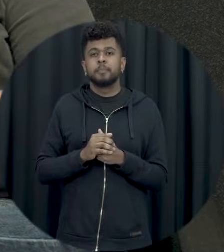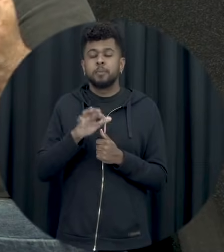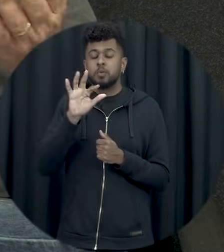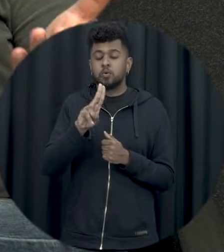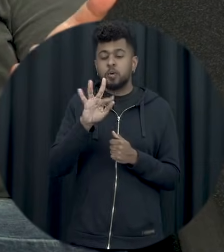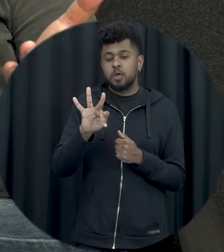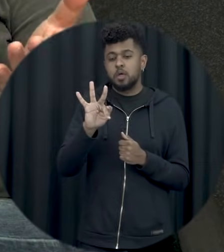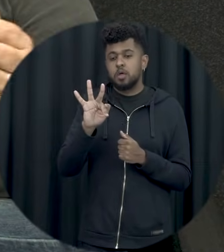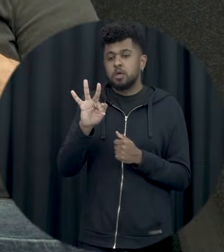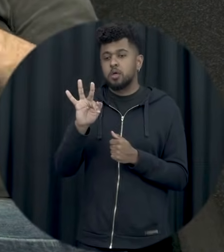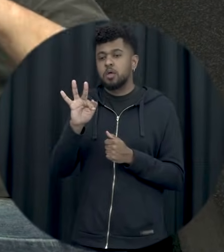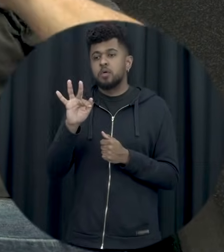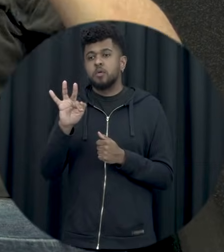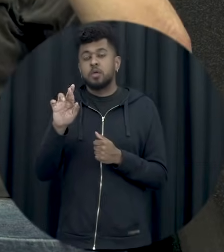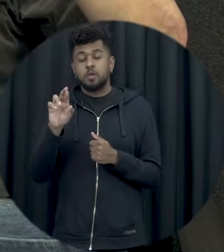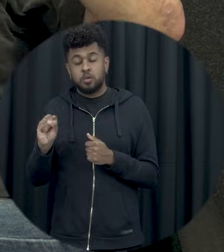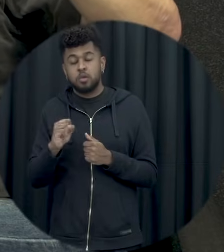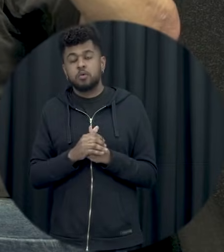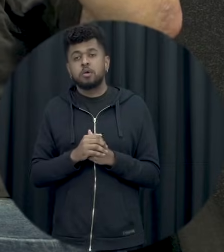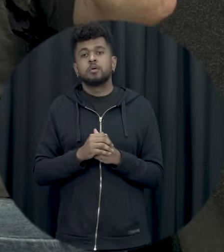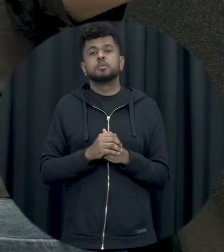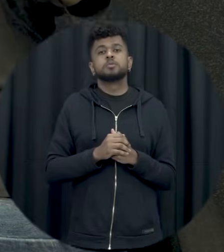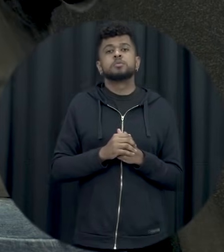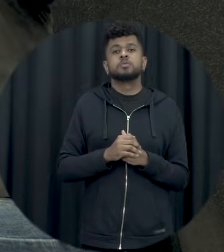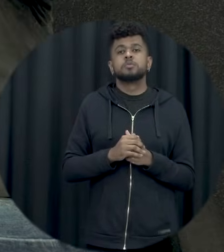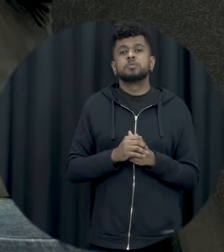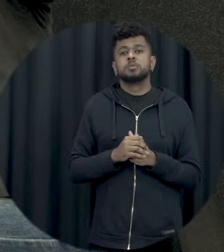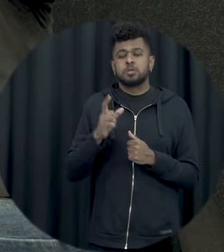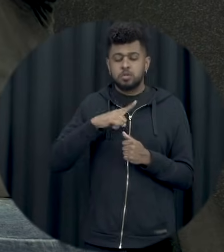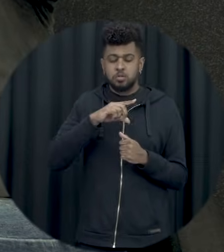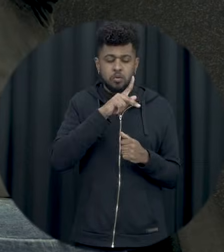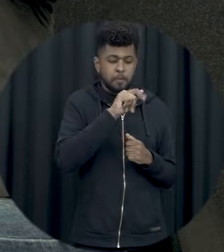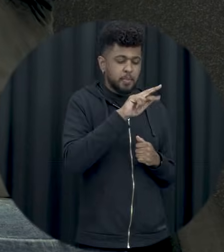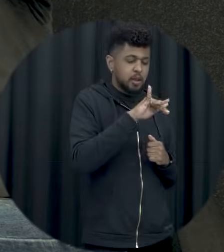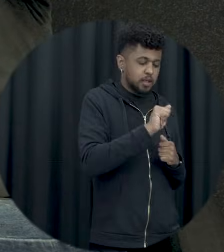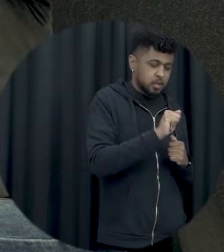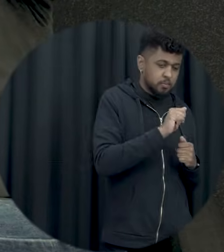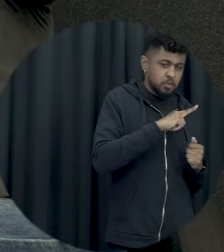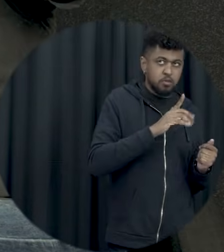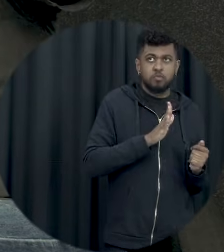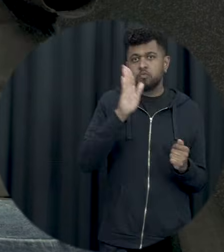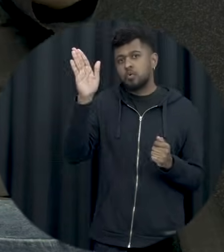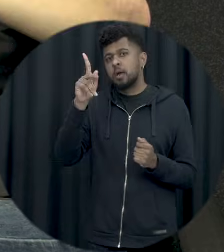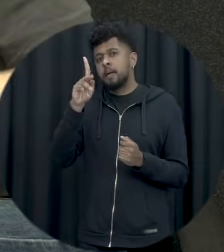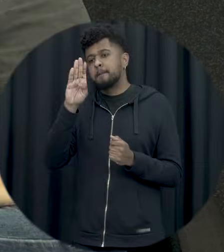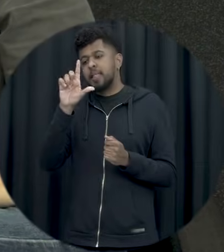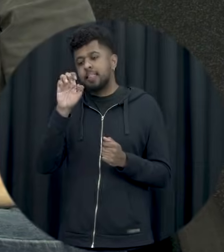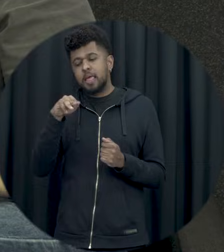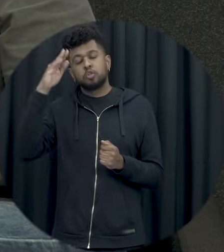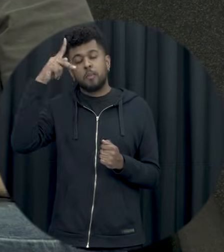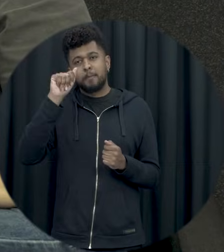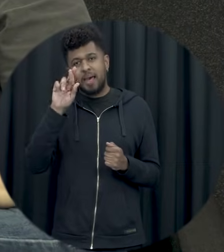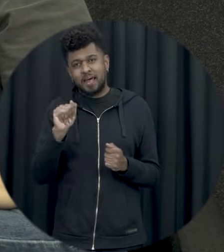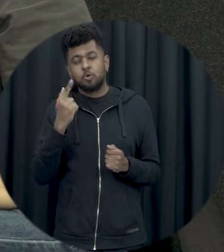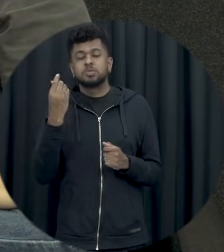Então, na realidade, eu tinha saído da Paraíba, tinha ido para Belém do Pará, na Federal do Pará, por um semestre.